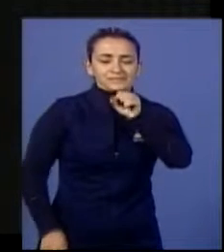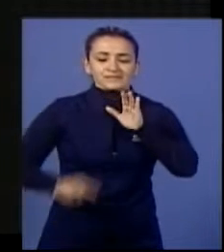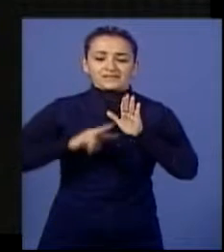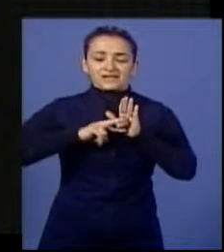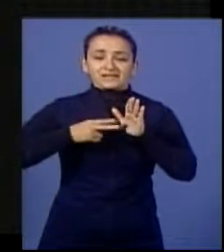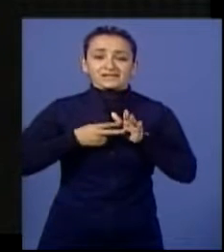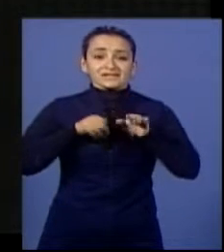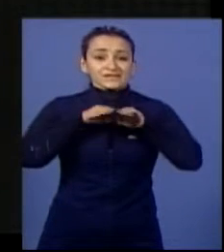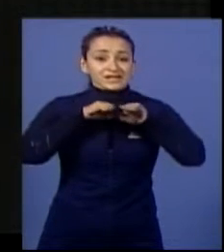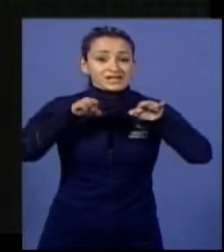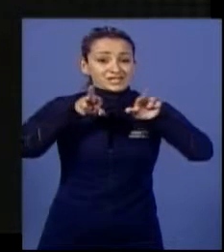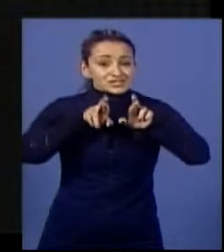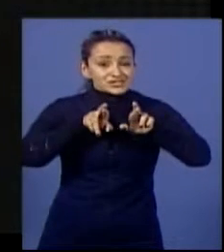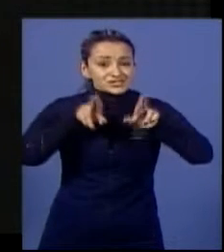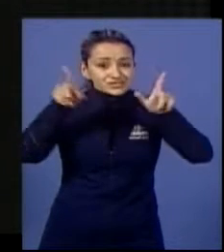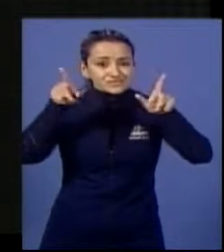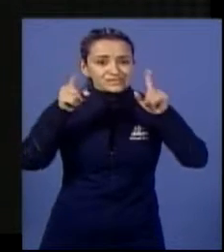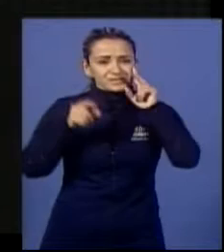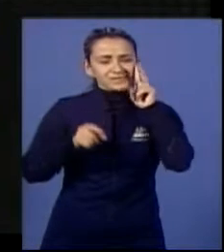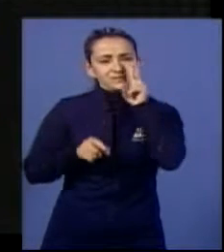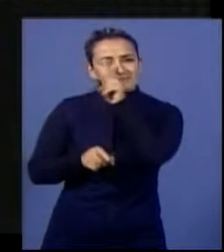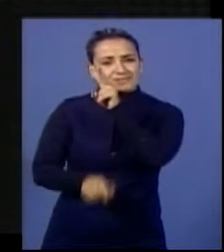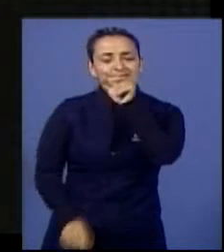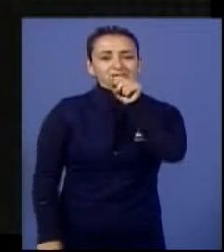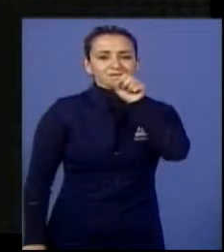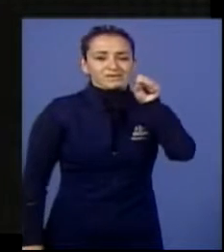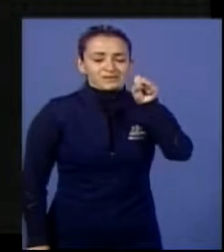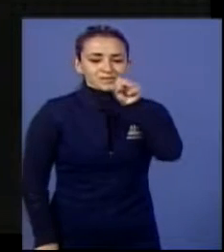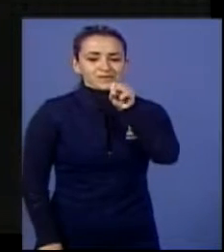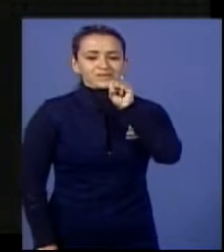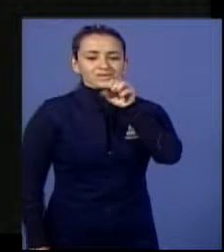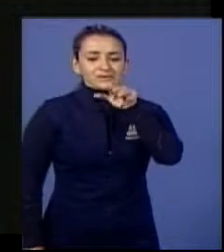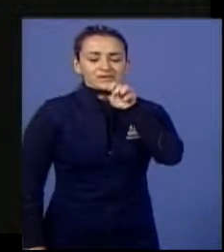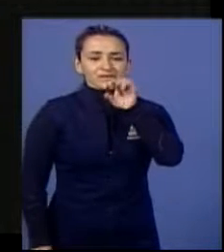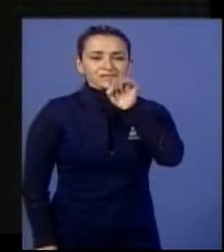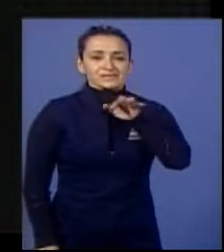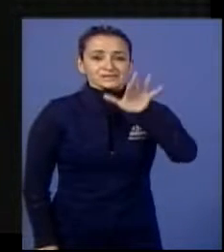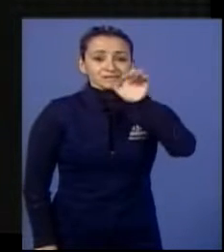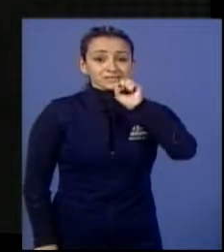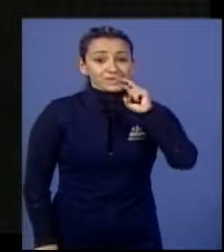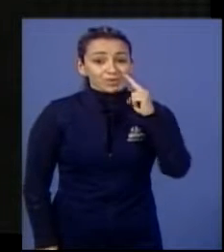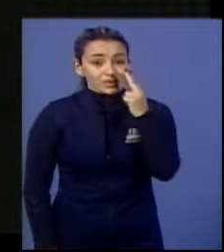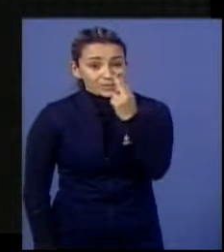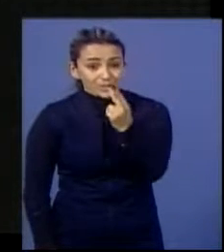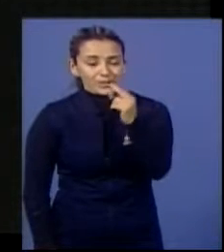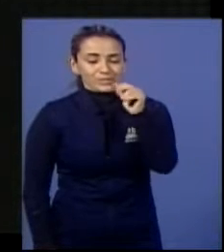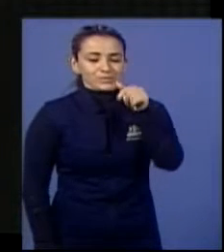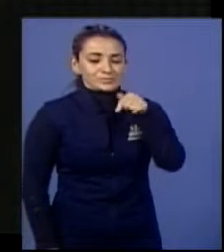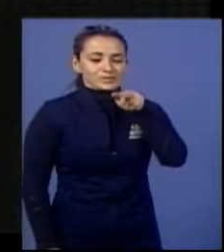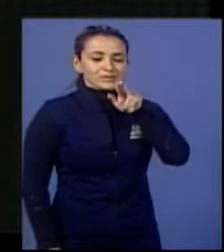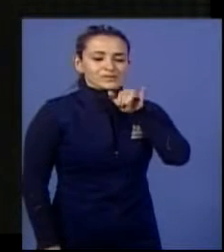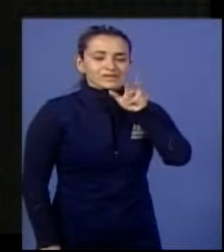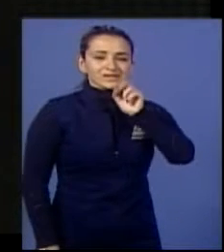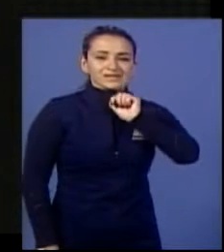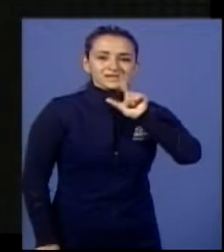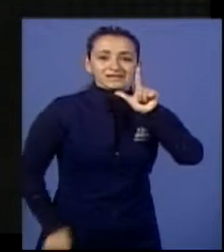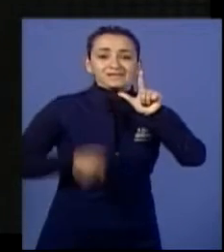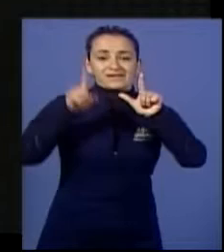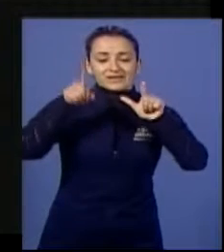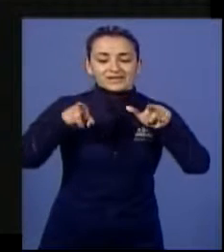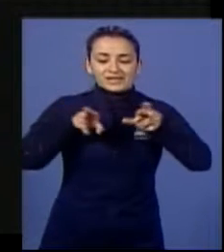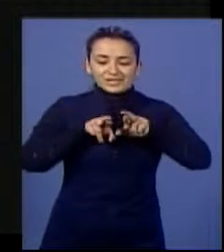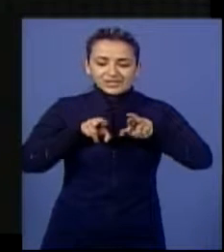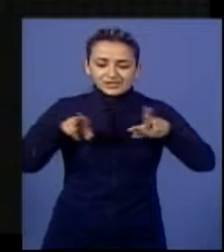assimétrica. E quando aparece a palavra assimétrica ou quiral, você relaciona com